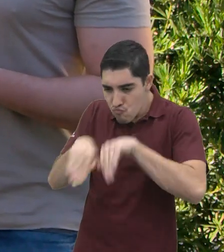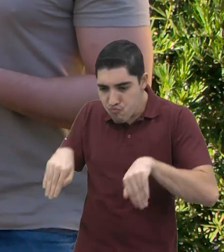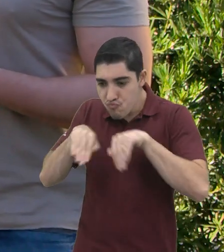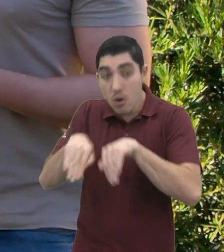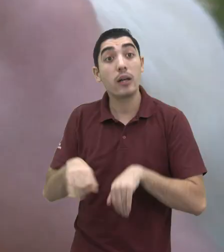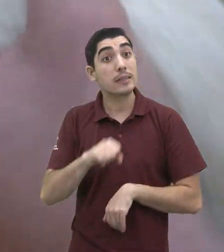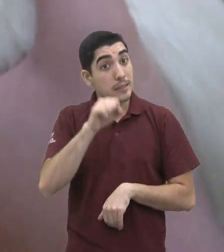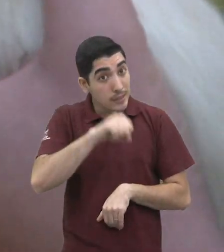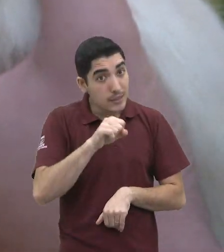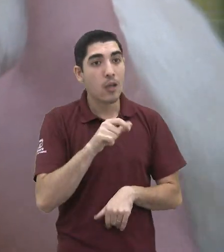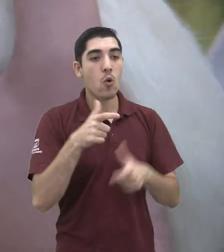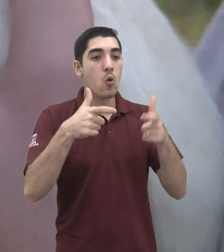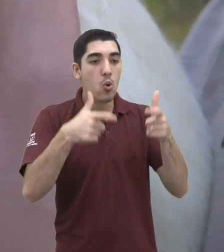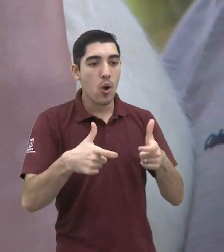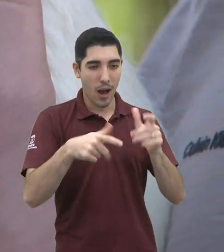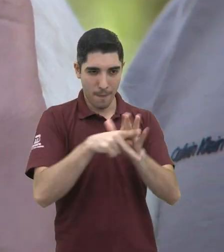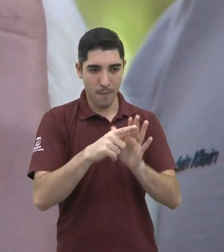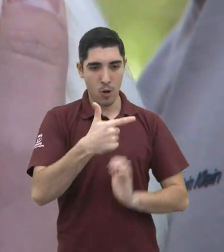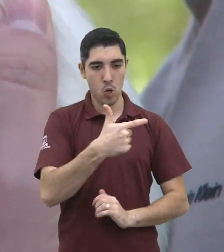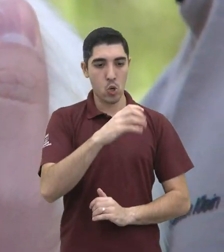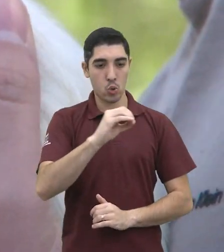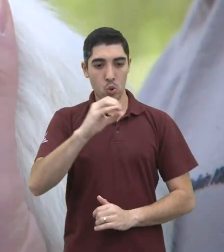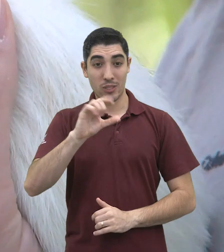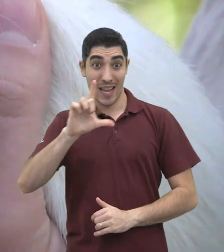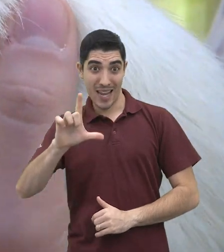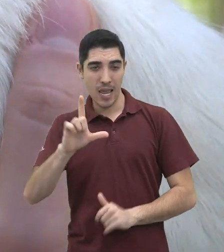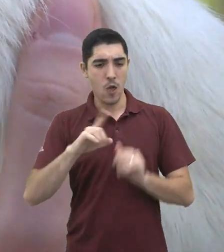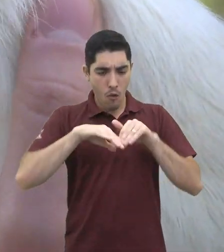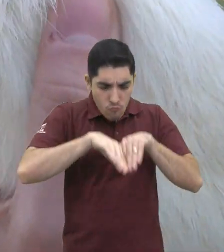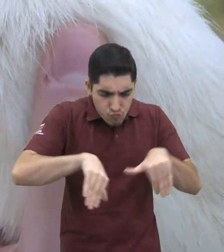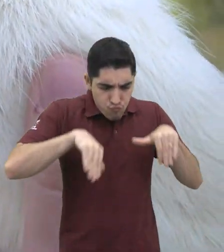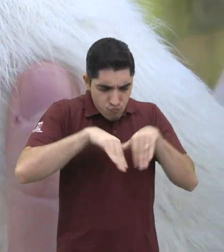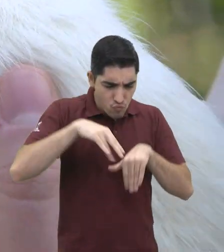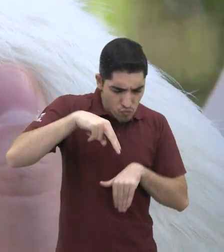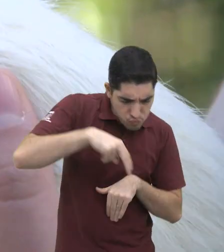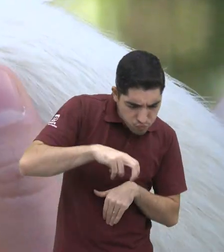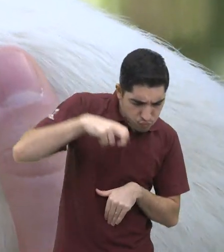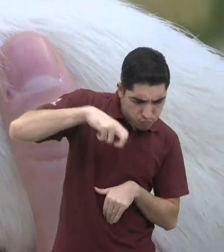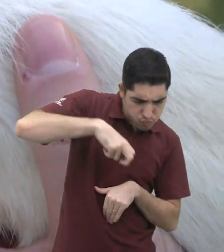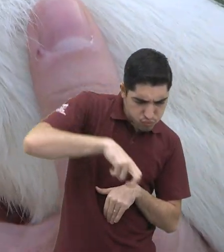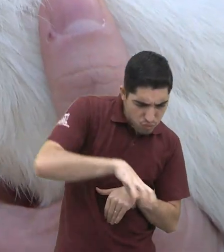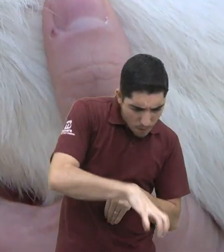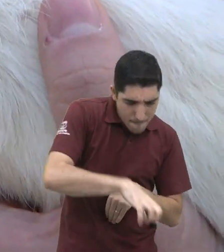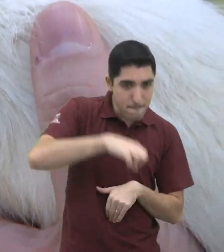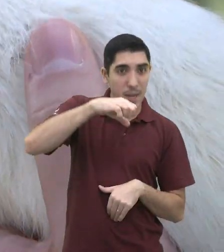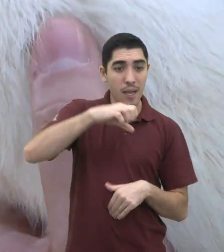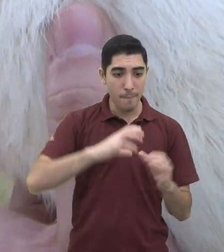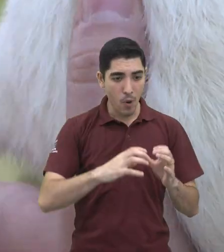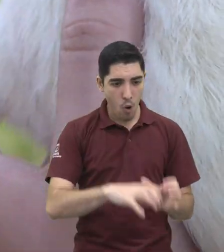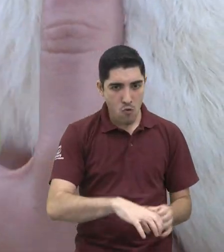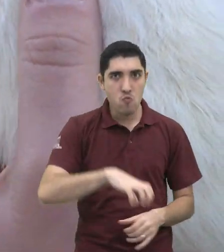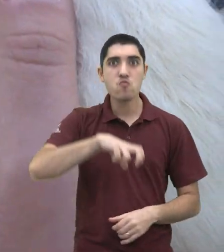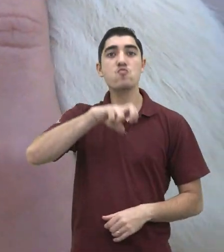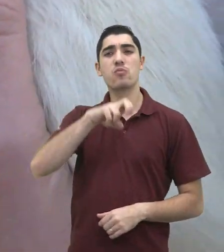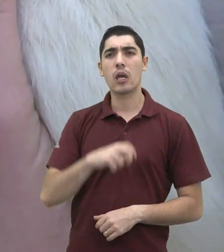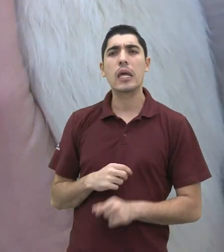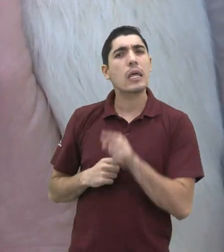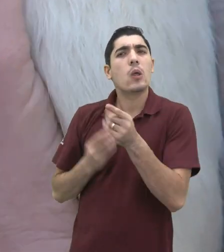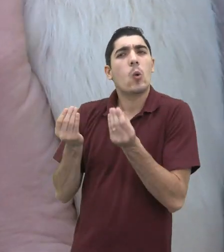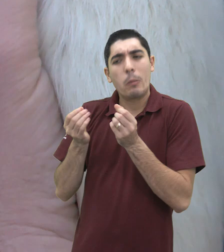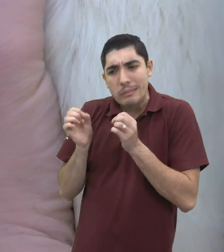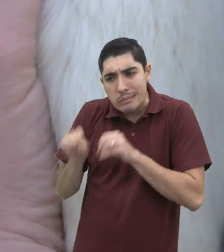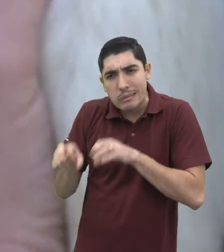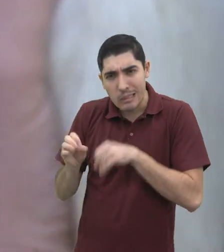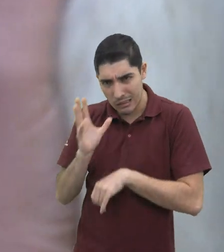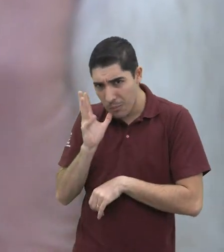Sim, exatamente. E o rato mergulhava no aquário de 200 litros até o fundo, pegava a bolinha e jogava dentro do gol. E para ensinar esse truque,